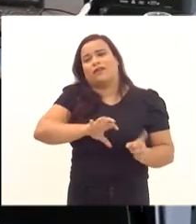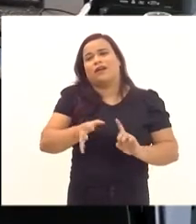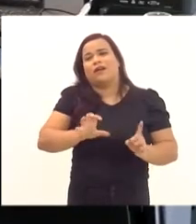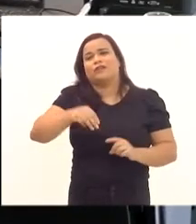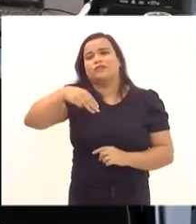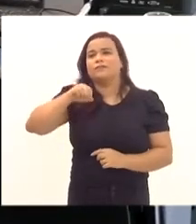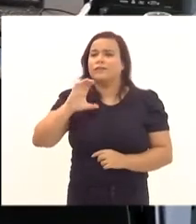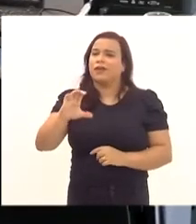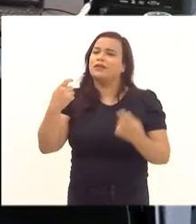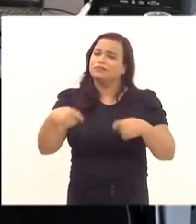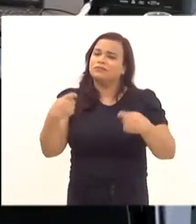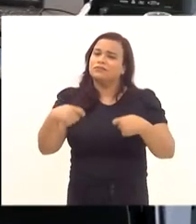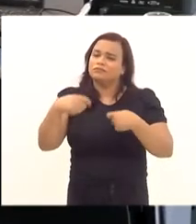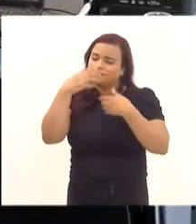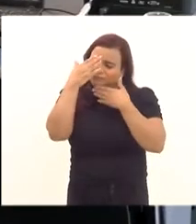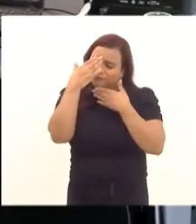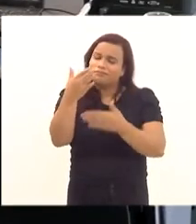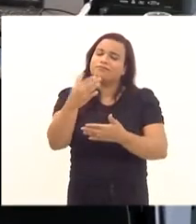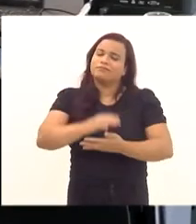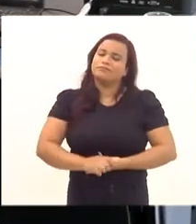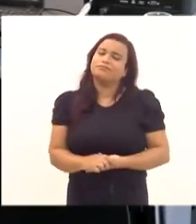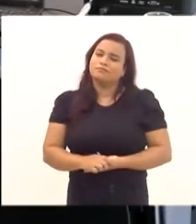obrigado a